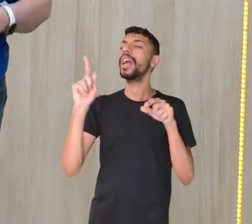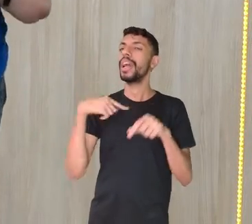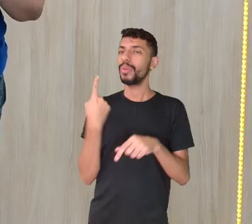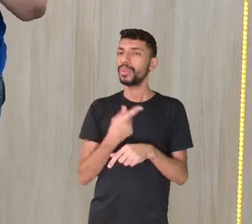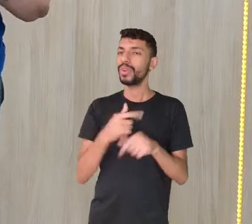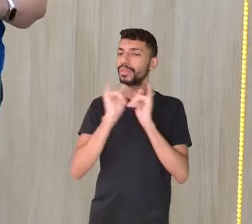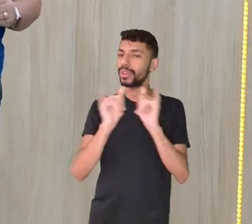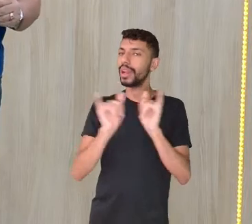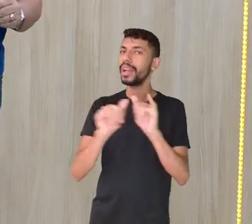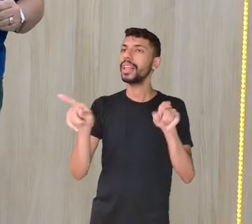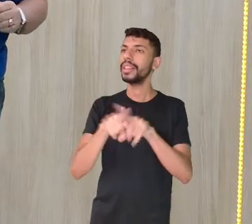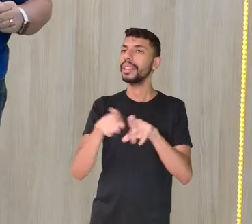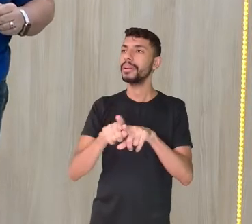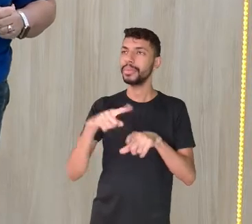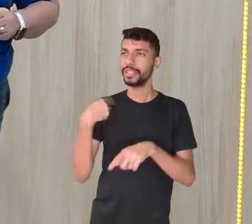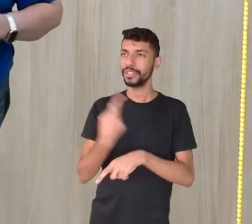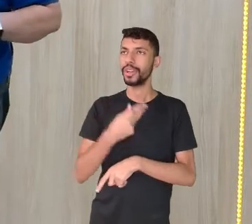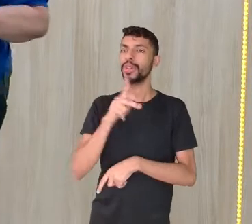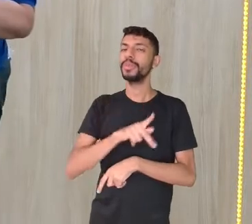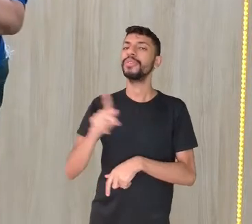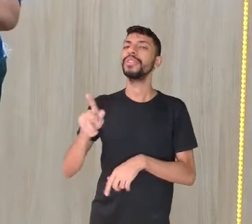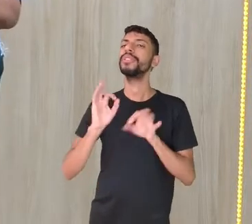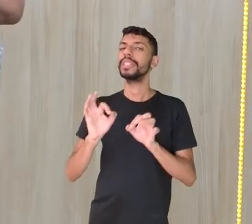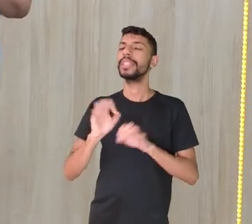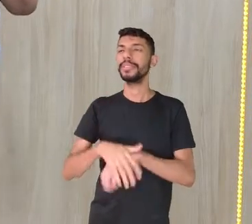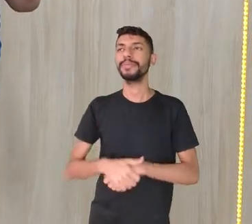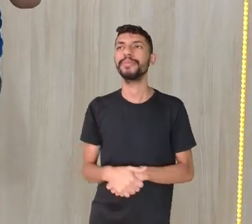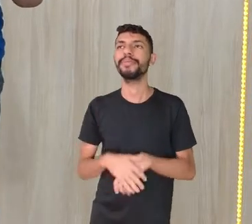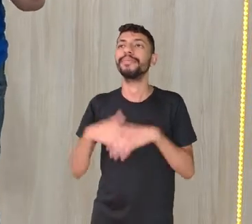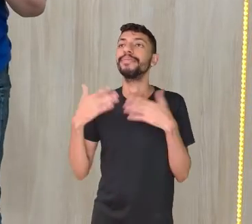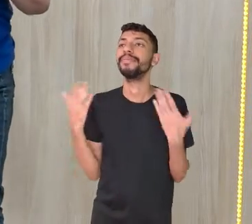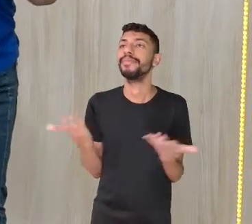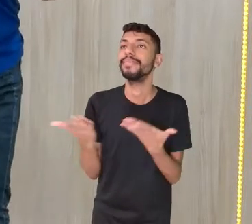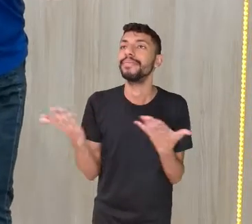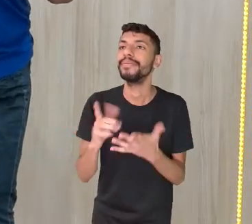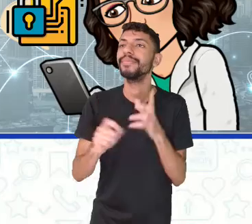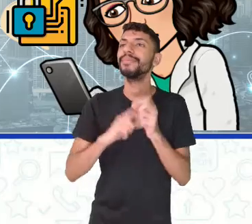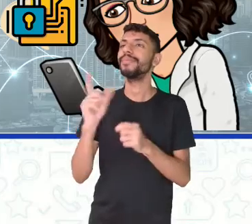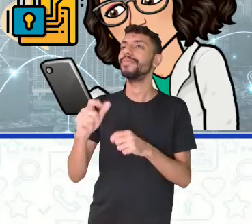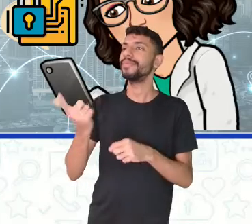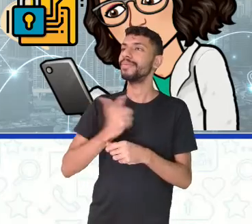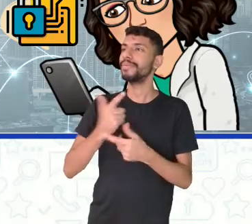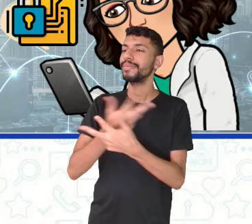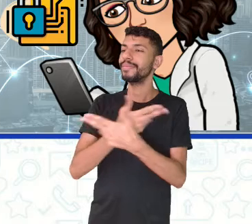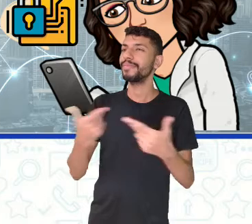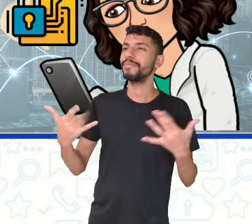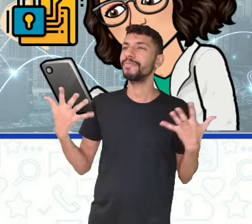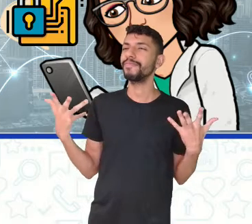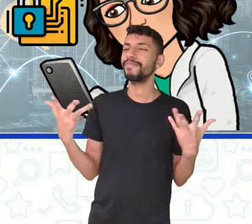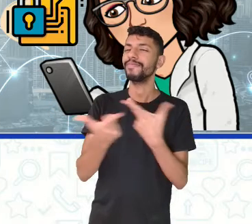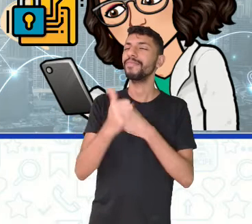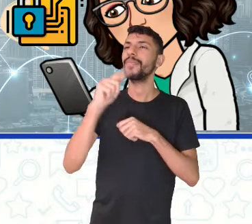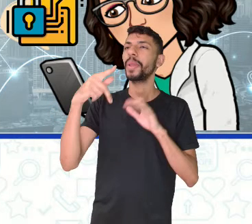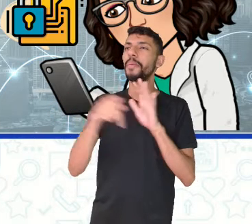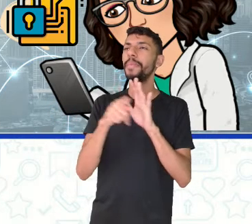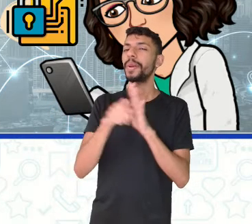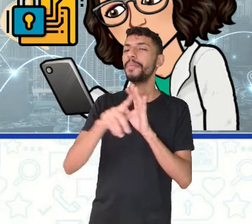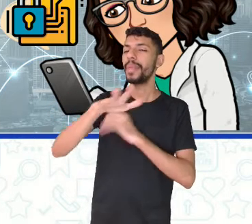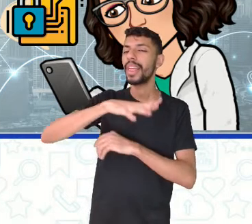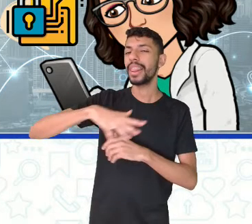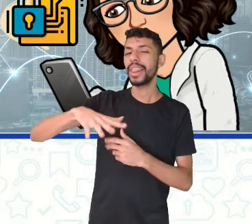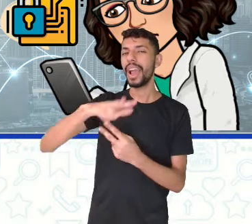enquanto professores, viu, pessoal? Agora vem algo fantástico do mundo